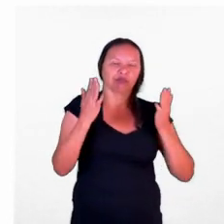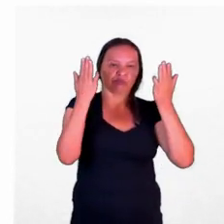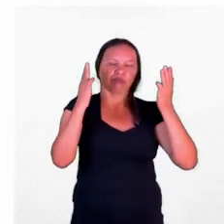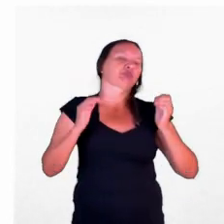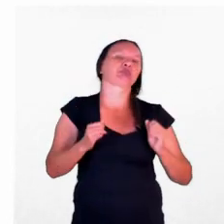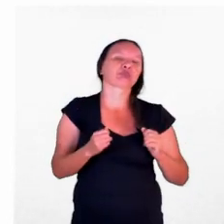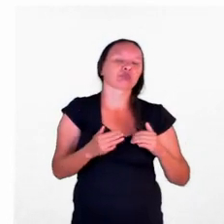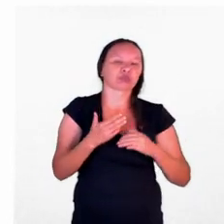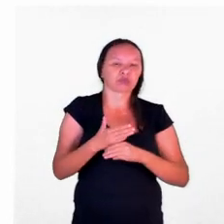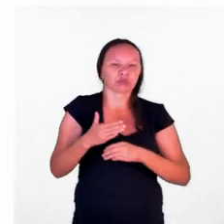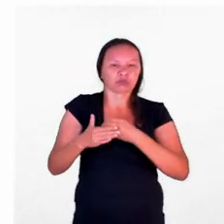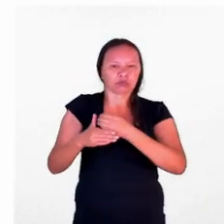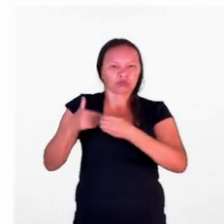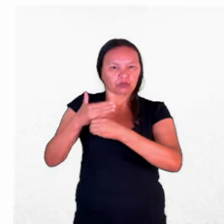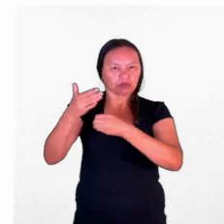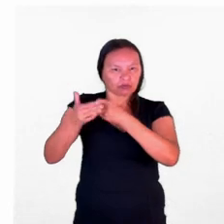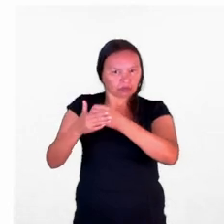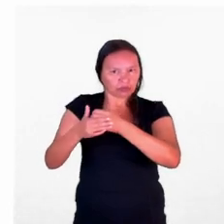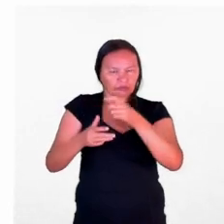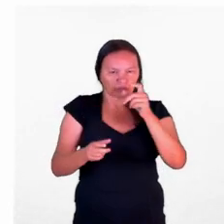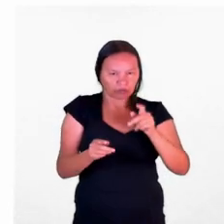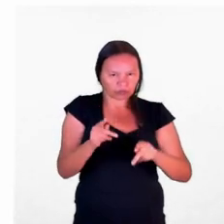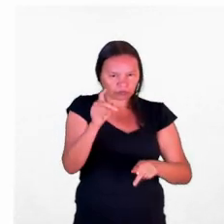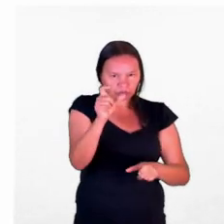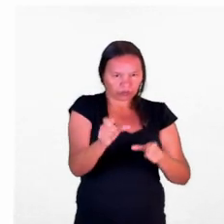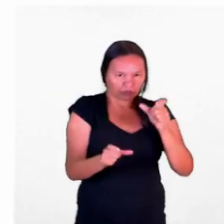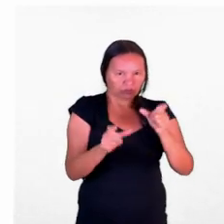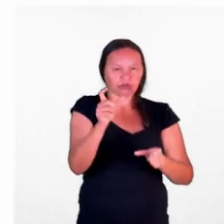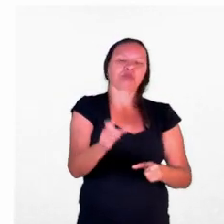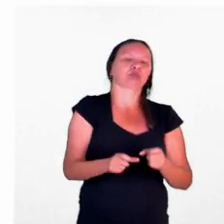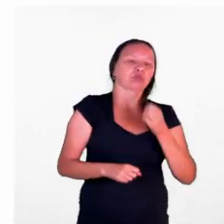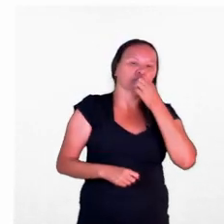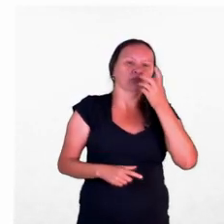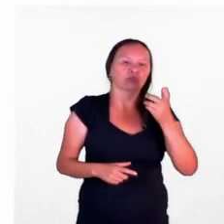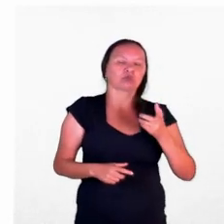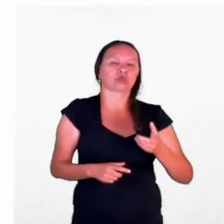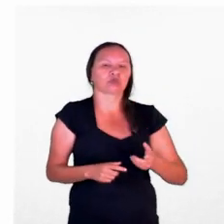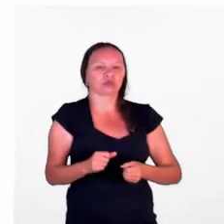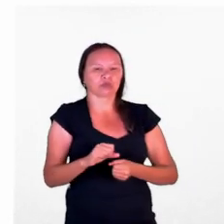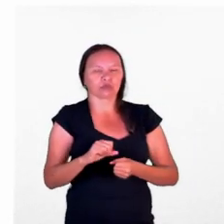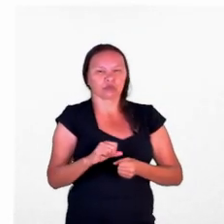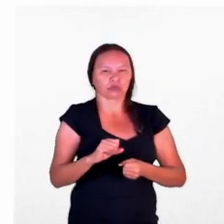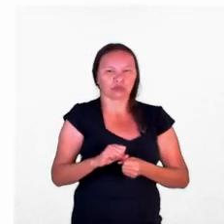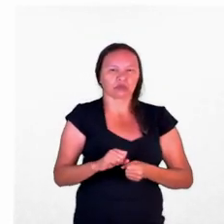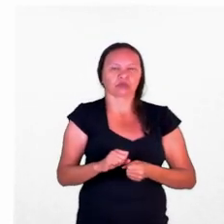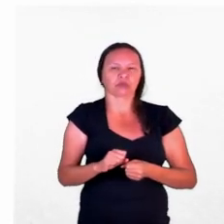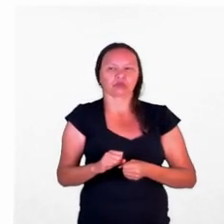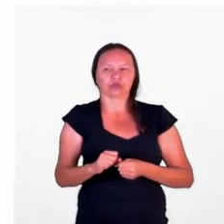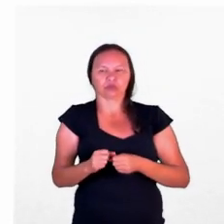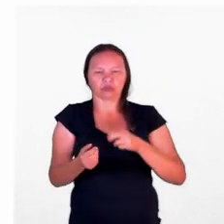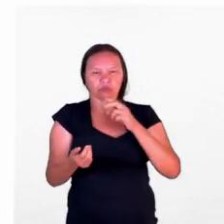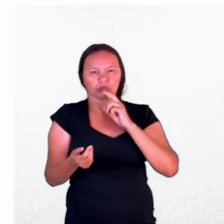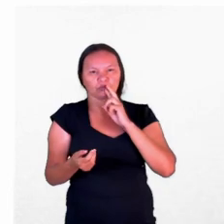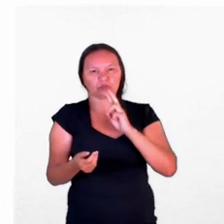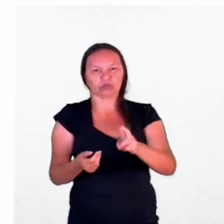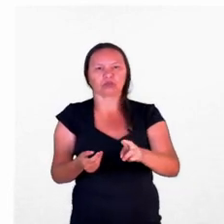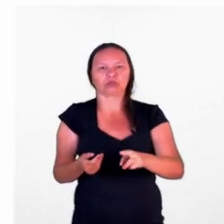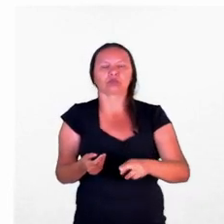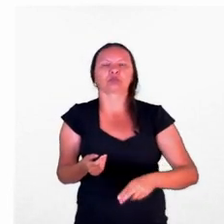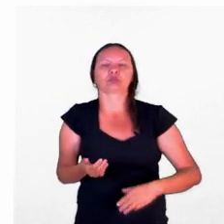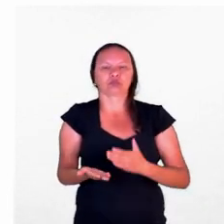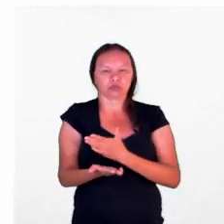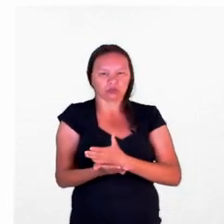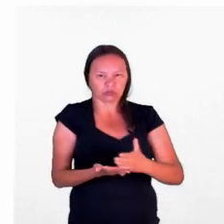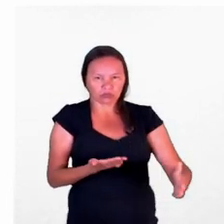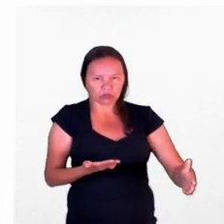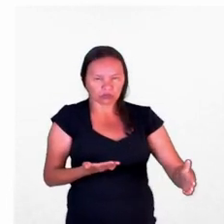processo a gente consiga ainda bons resultados é um inquérito que se iniciou por conta da